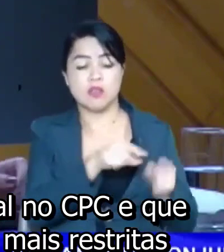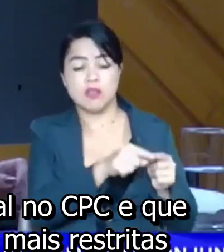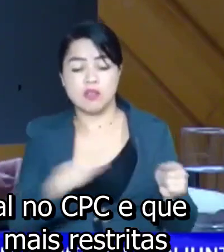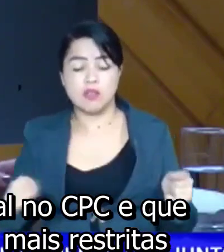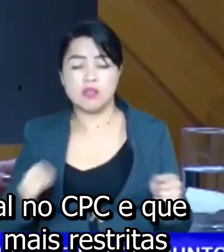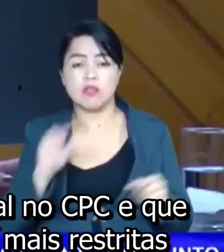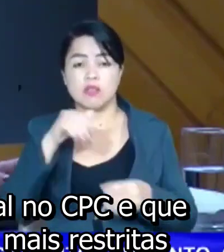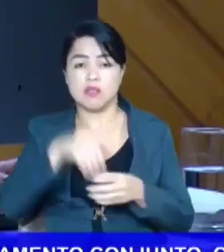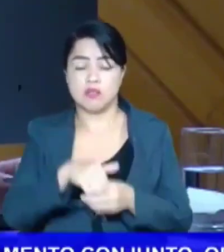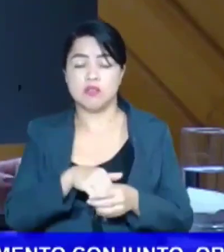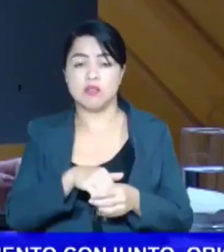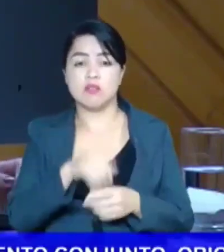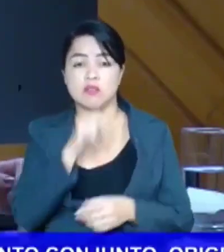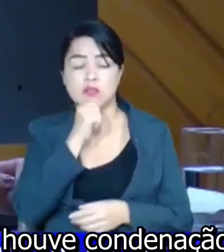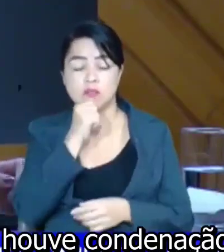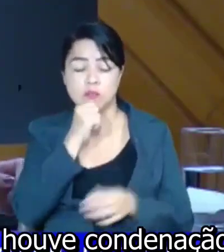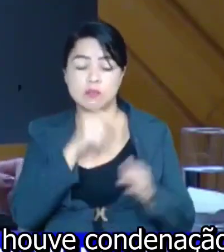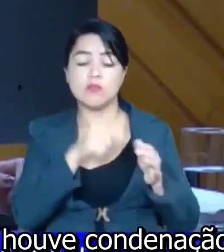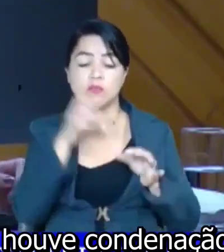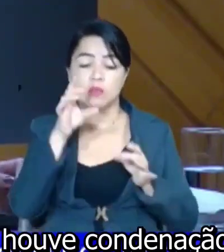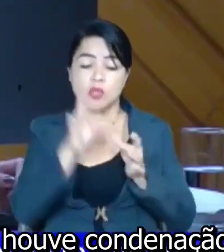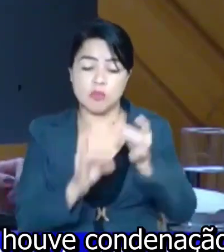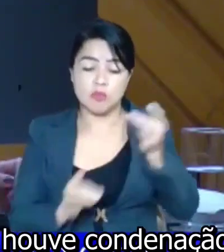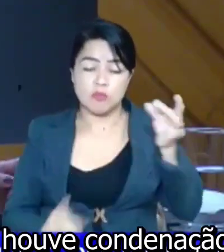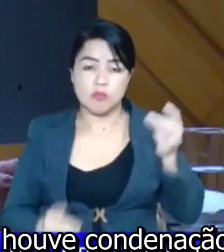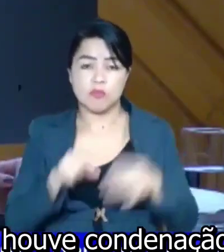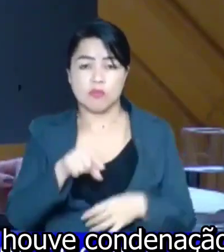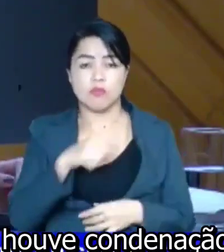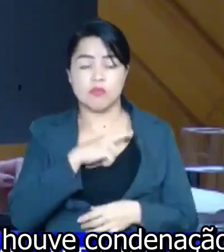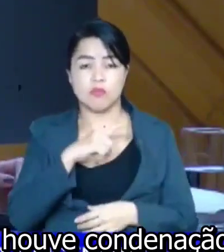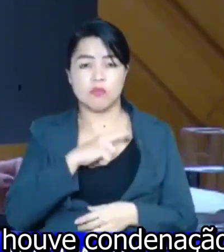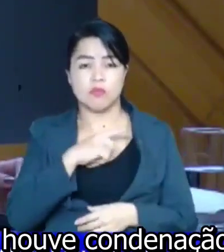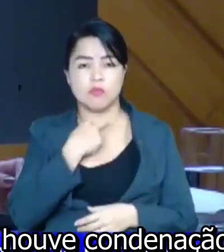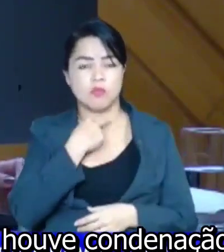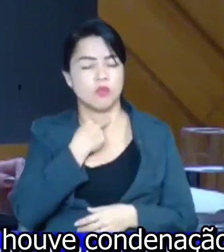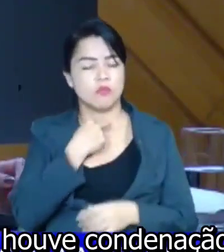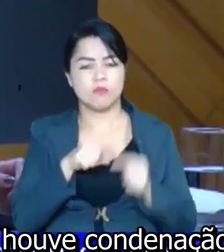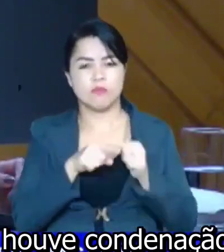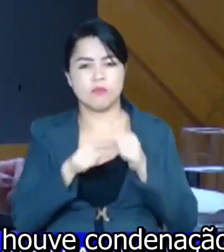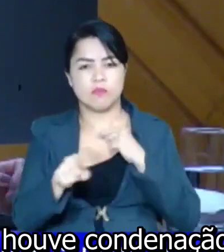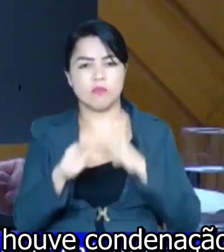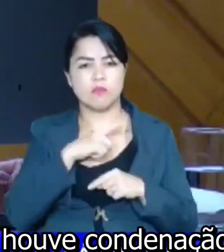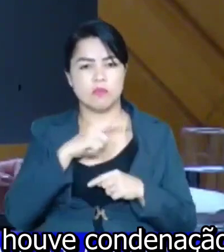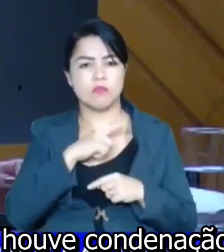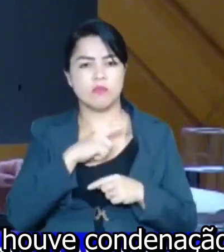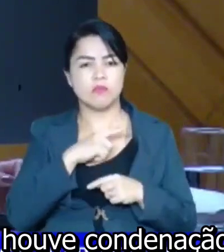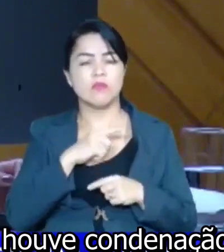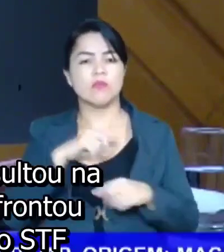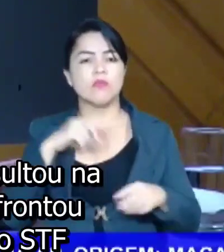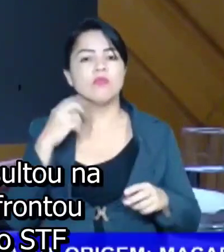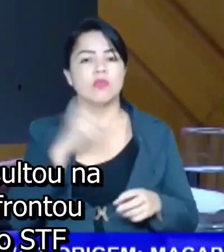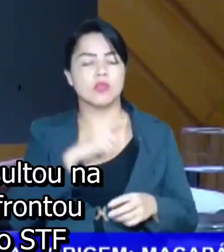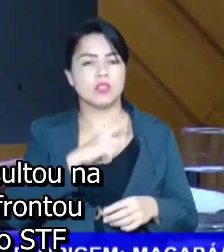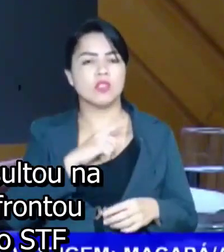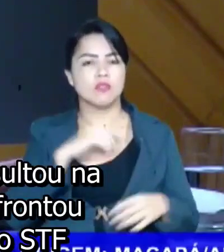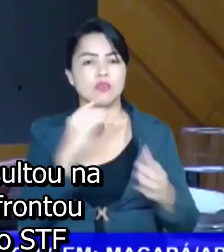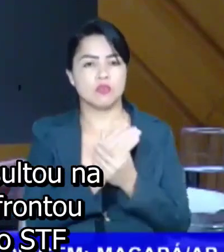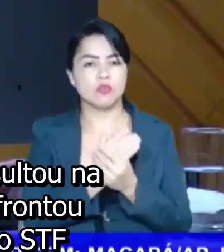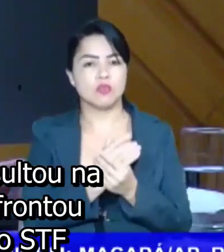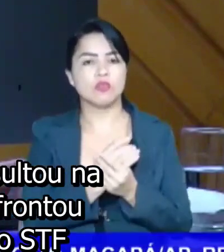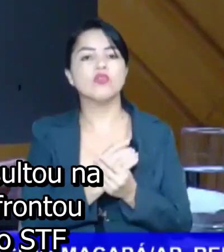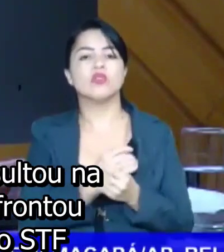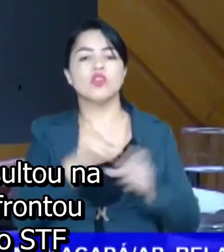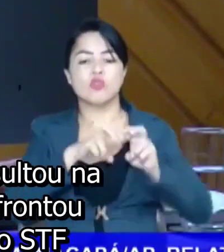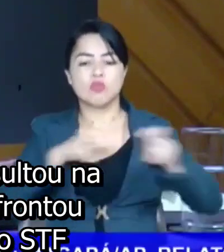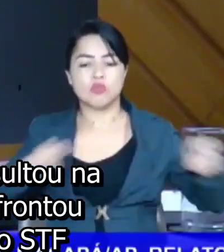são ainda mais restritas. No caso em tela, a rescisória é admissível, na medida em que houve condenação por órgão colegiado que transitou